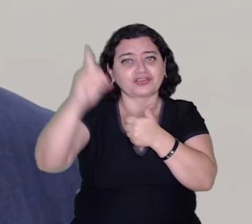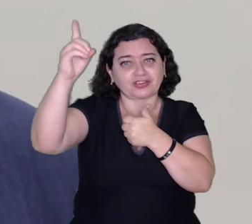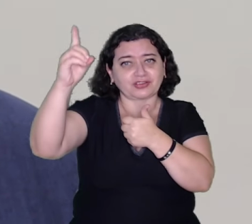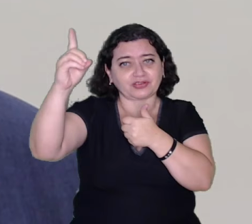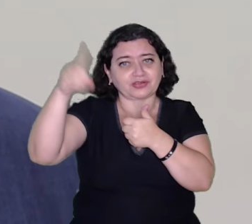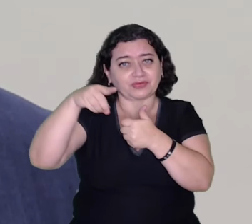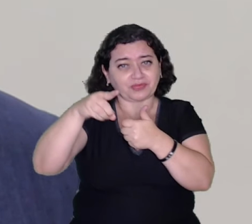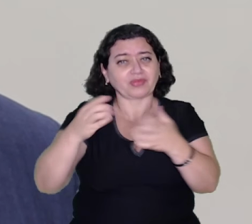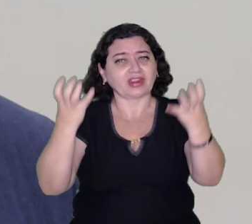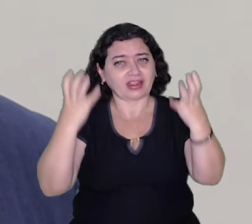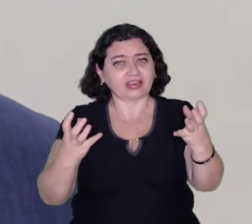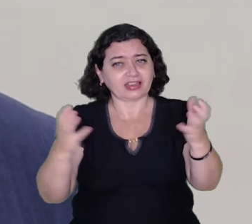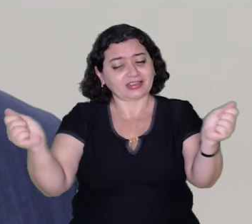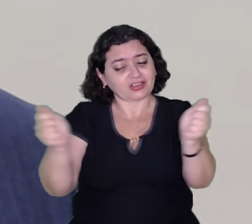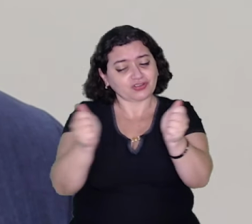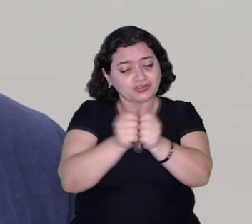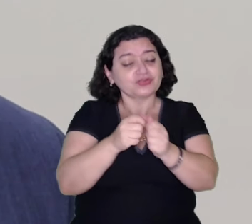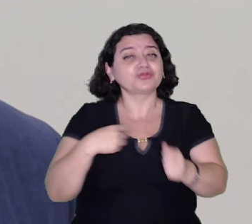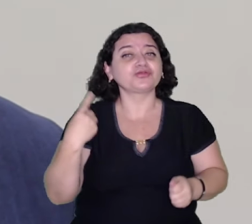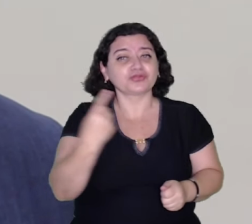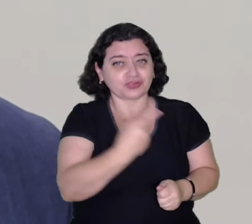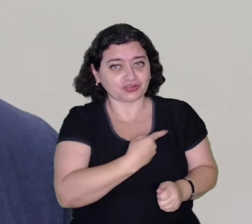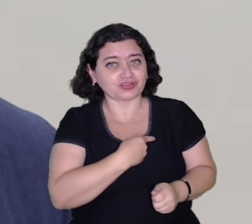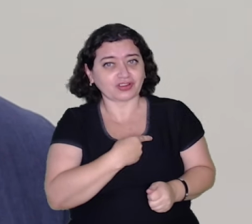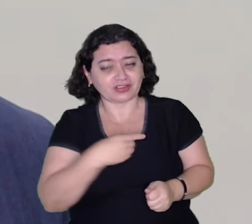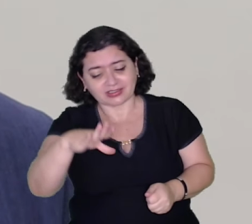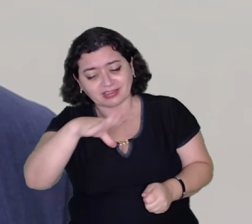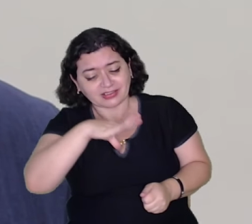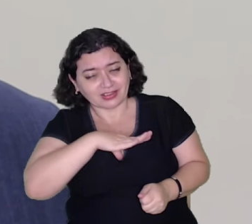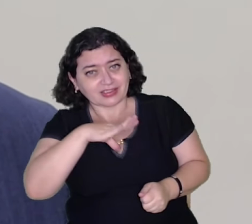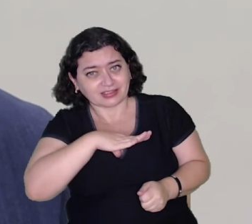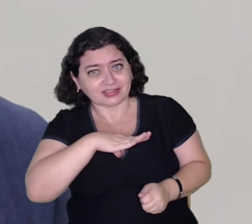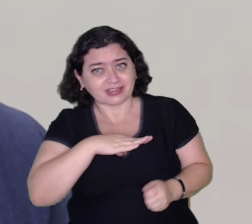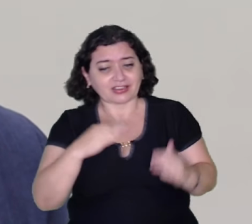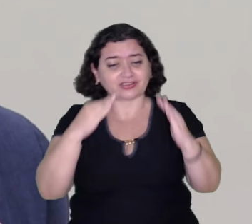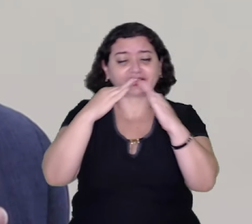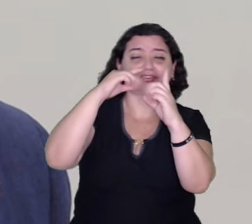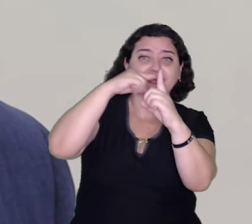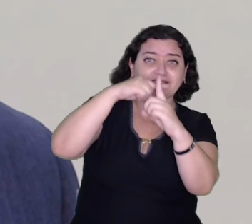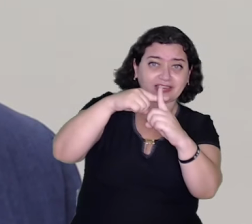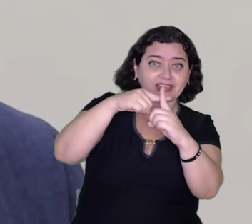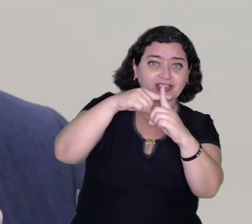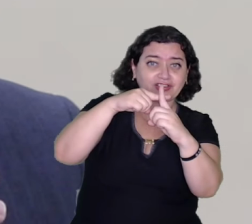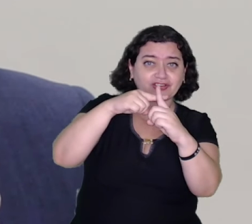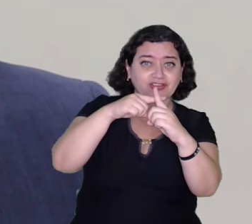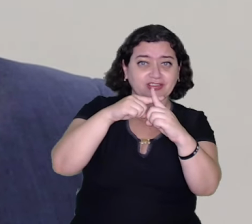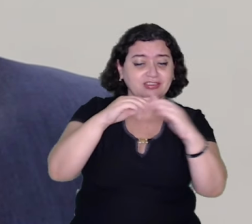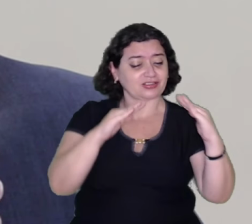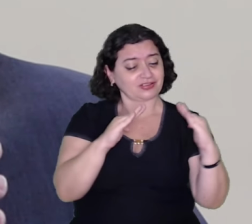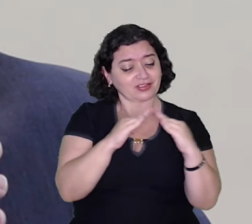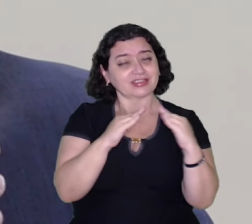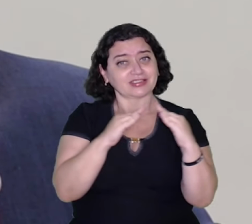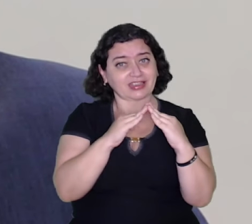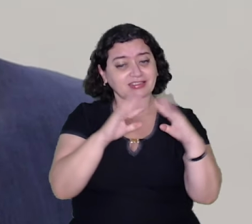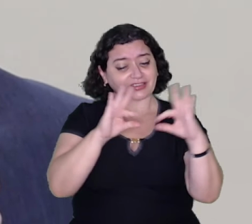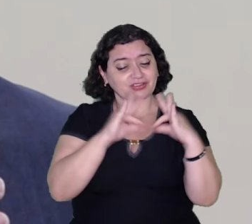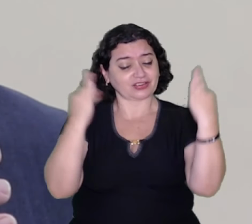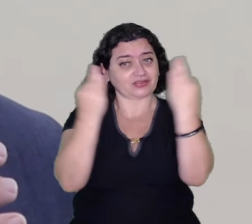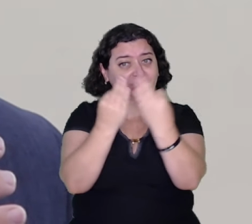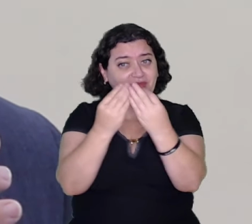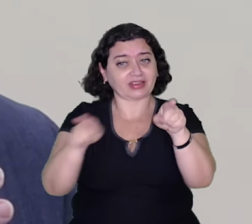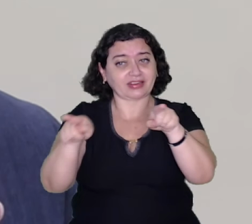estar no nosso meio, em nossas cidades, nossas igrejas, nos nossos lares e em nosso